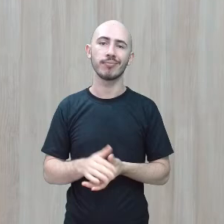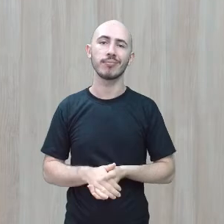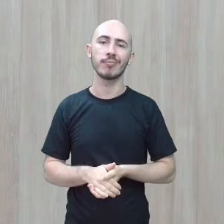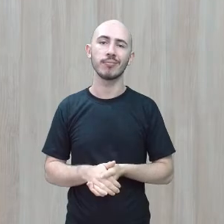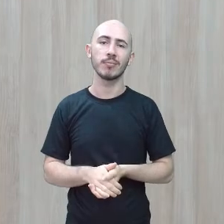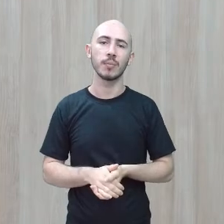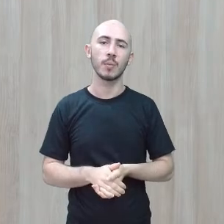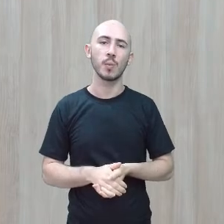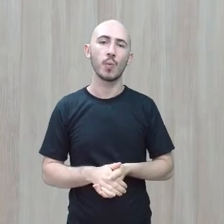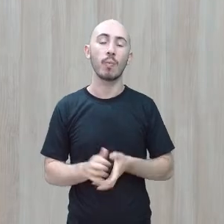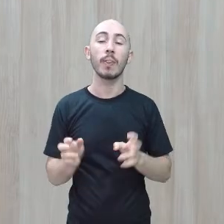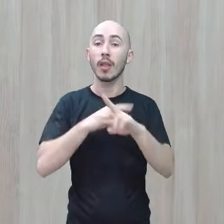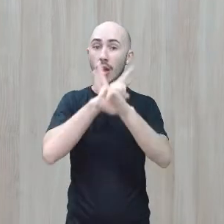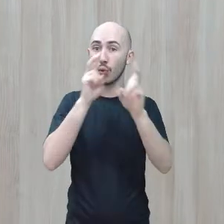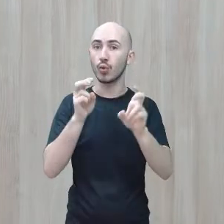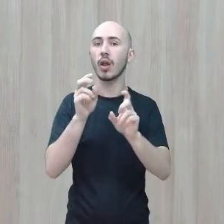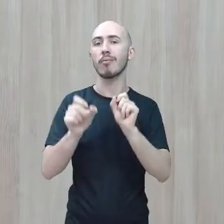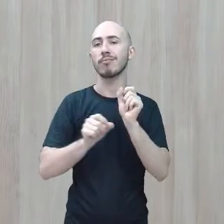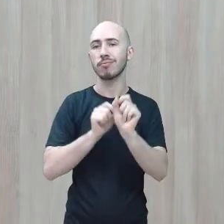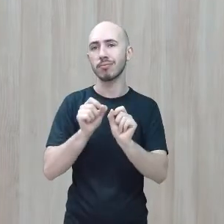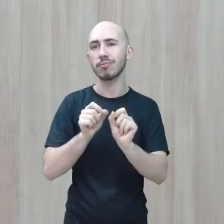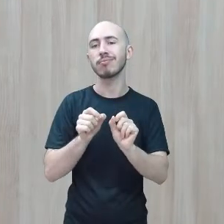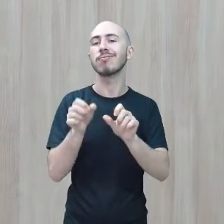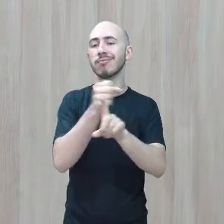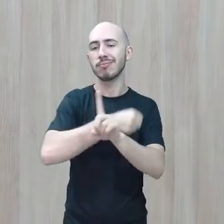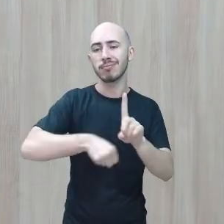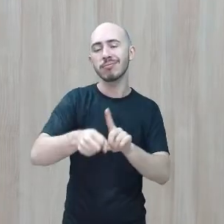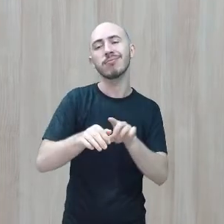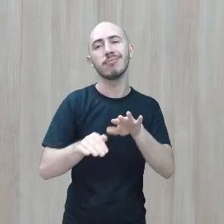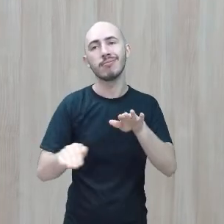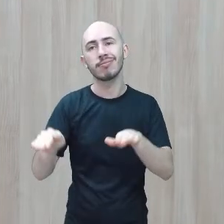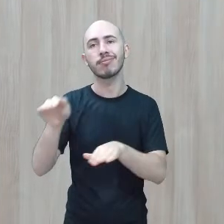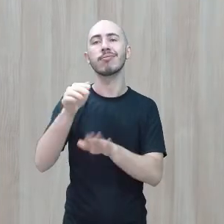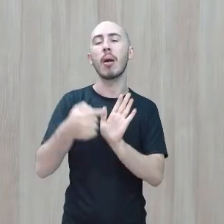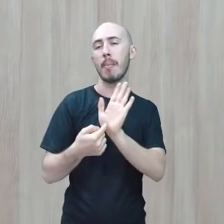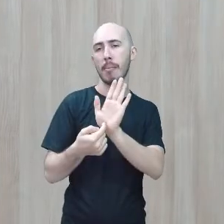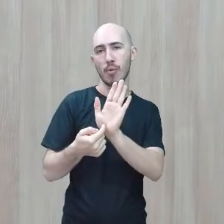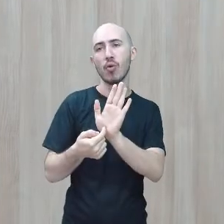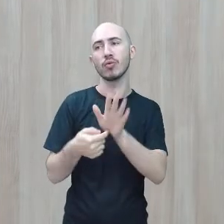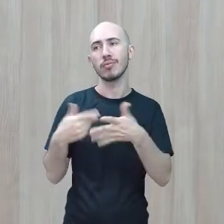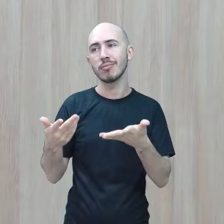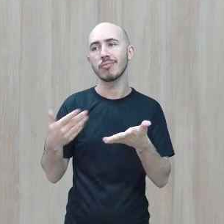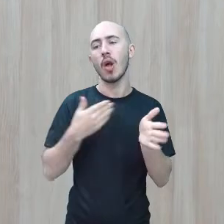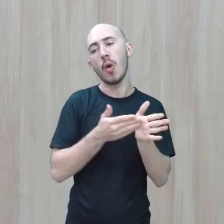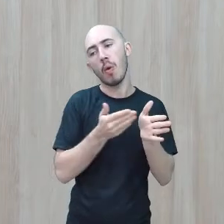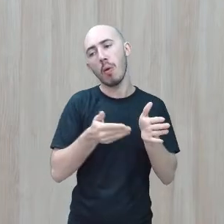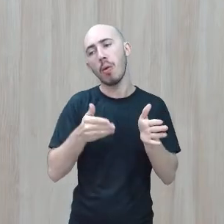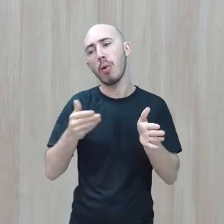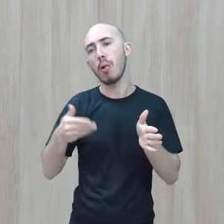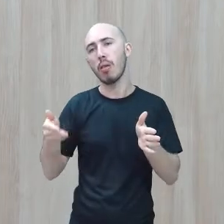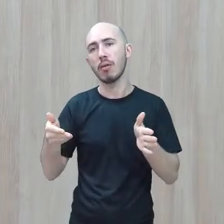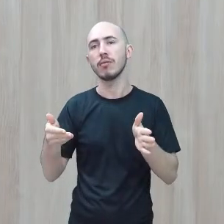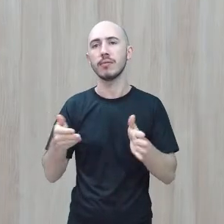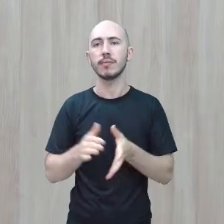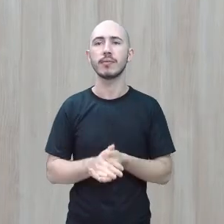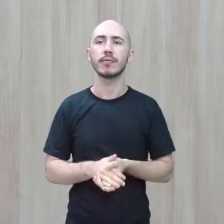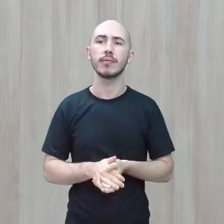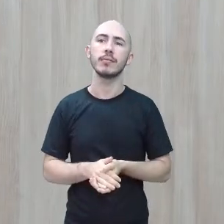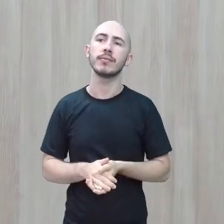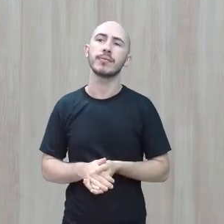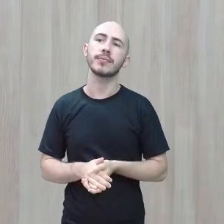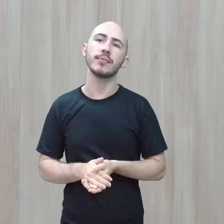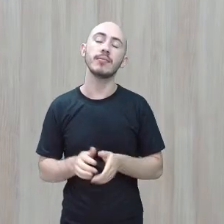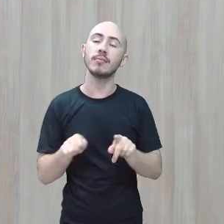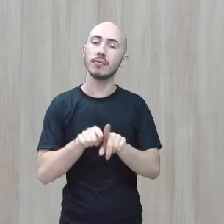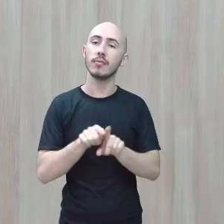essa questão toda da desigualdade, né, que foi se aumentando, né, crescendo,